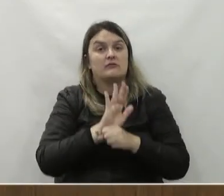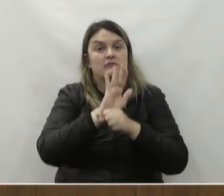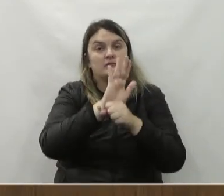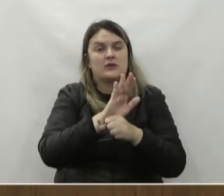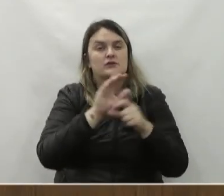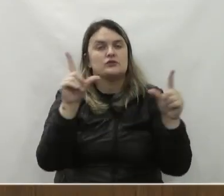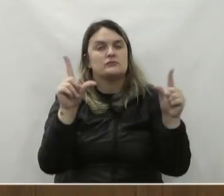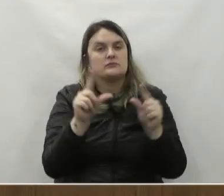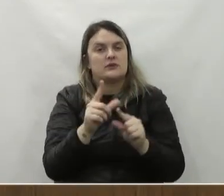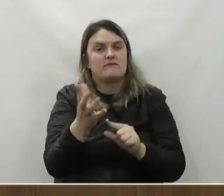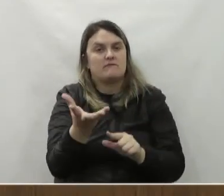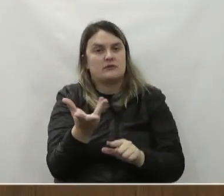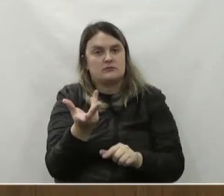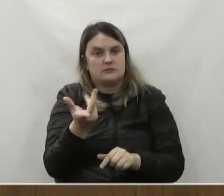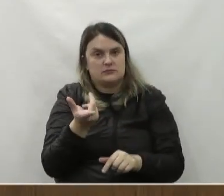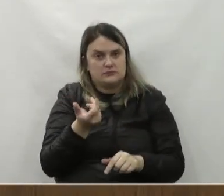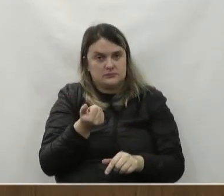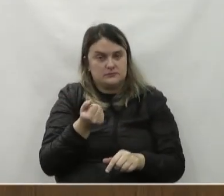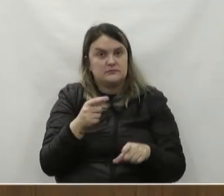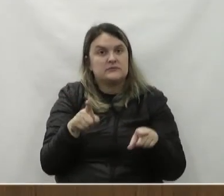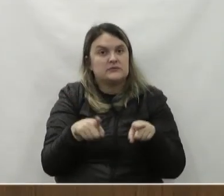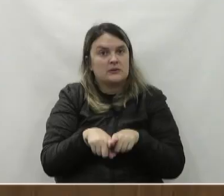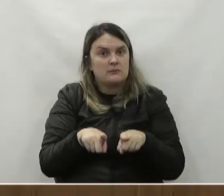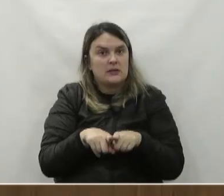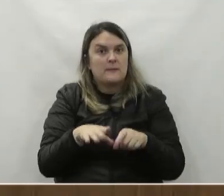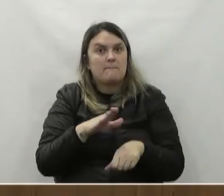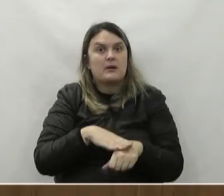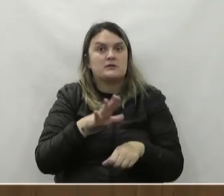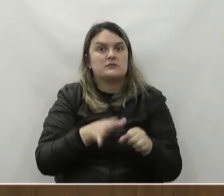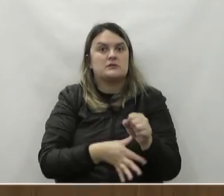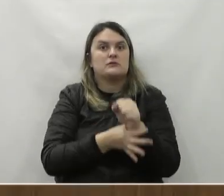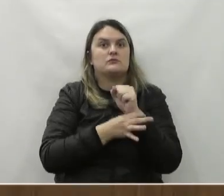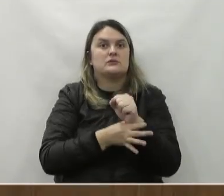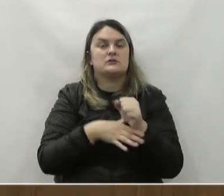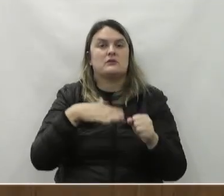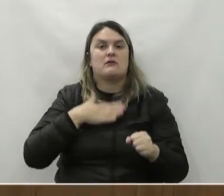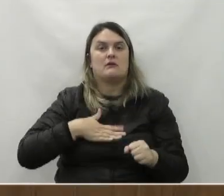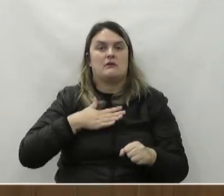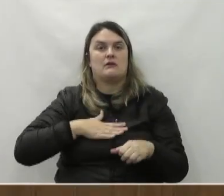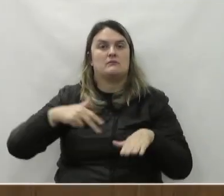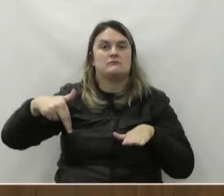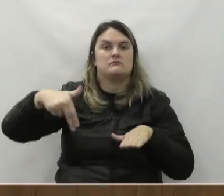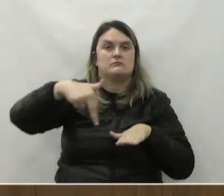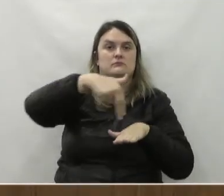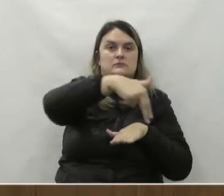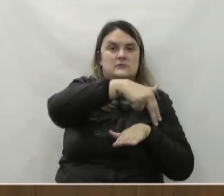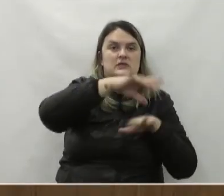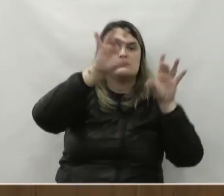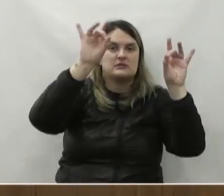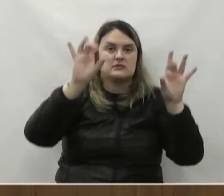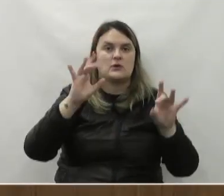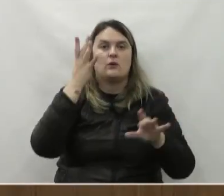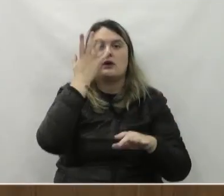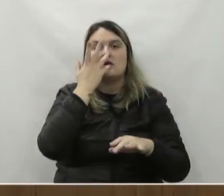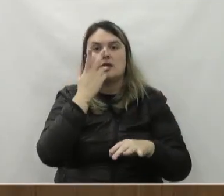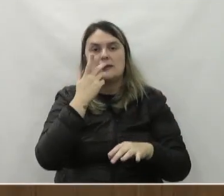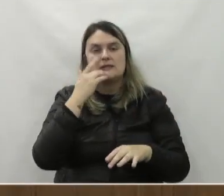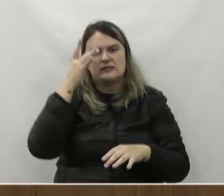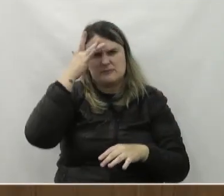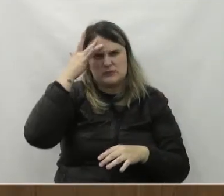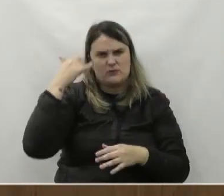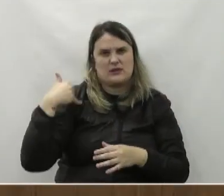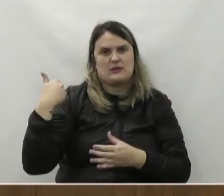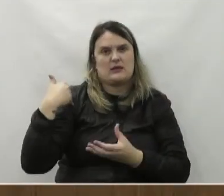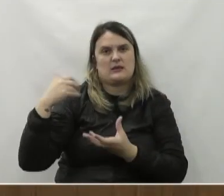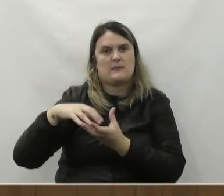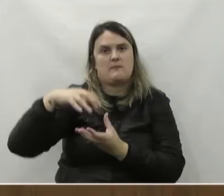a redução da velocidade dos veículos e para a segurança da população, especialmente de crianças, idosos e